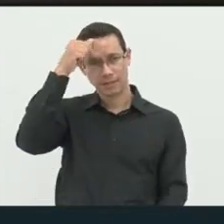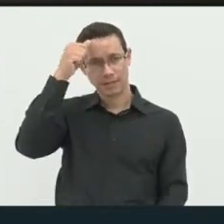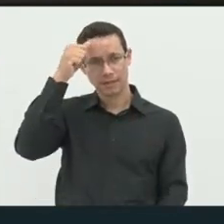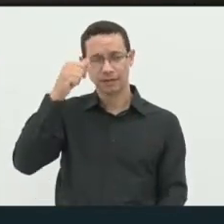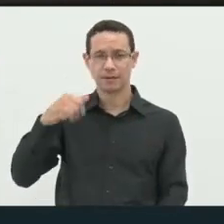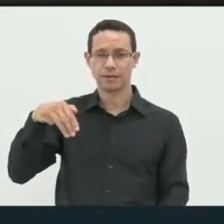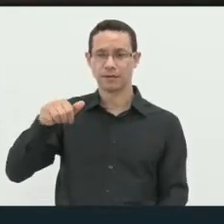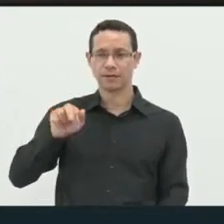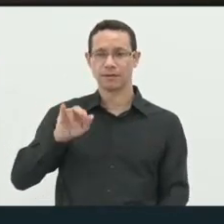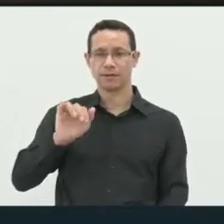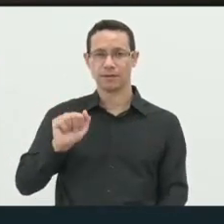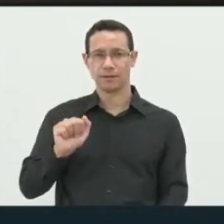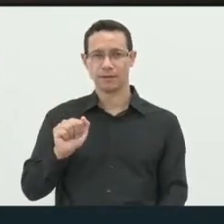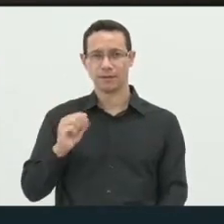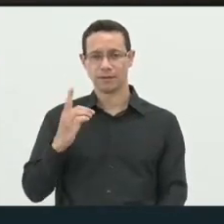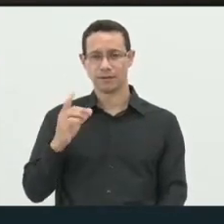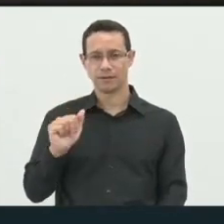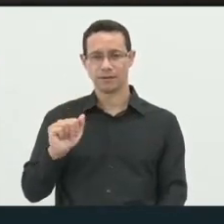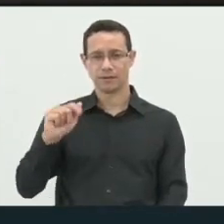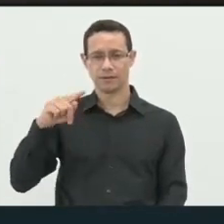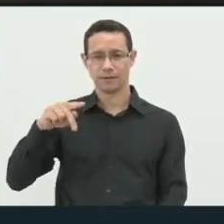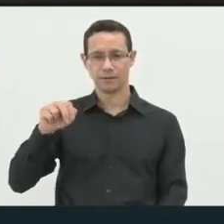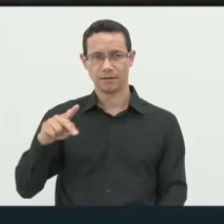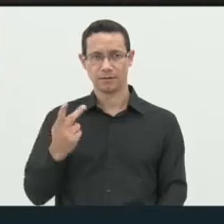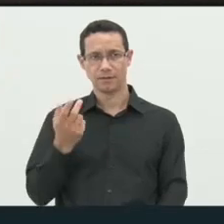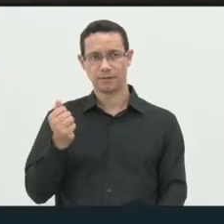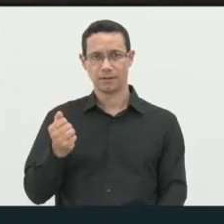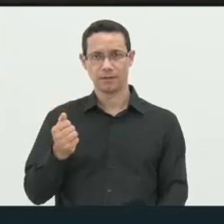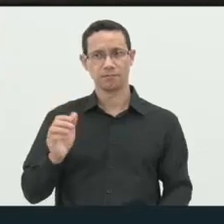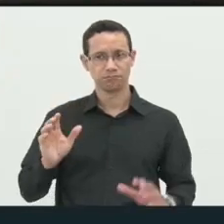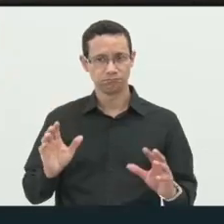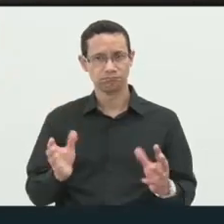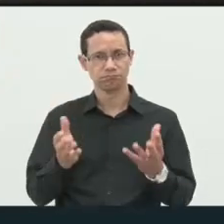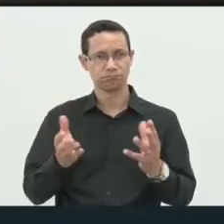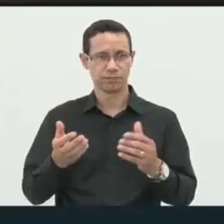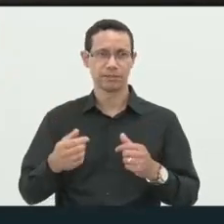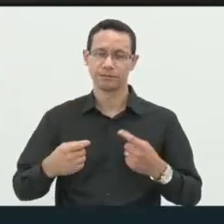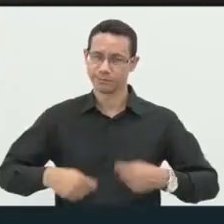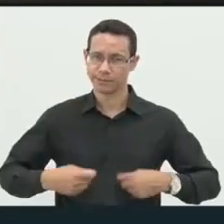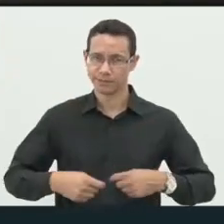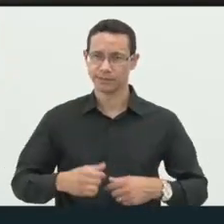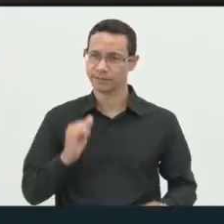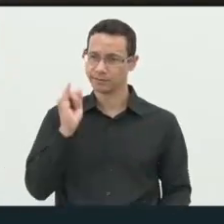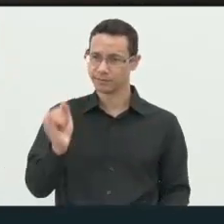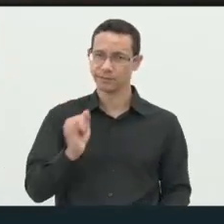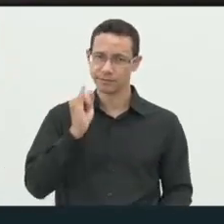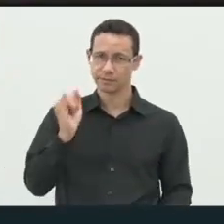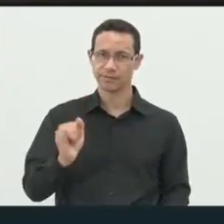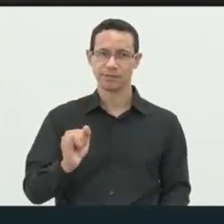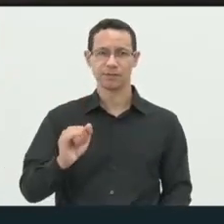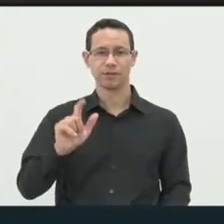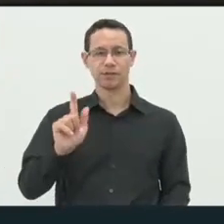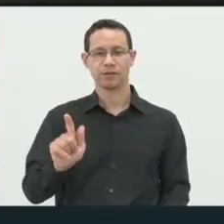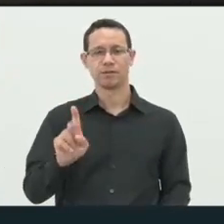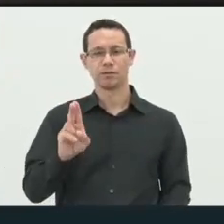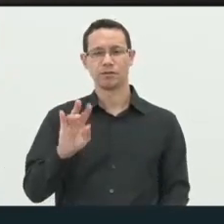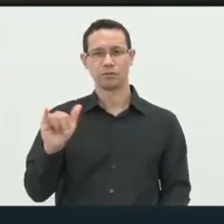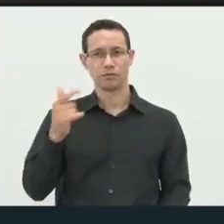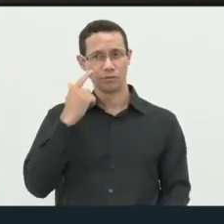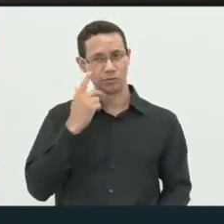que estimular o gute olha vai atrás né porque Guarulhos tem